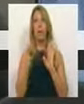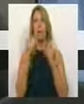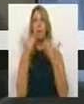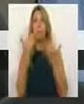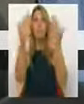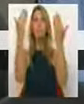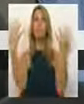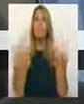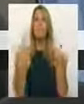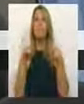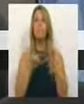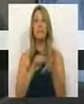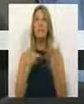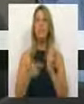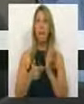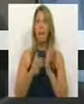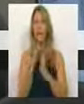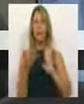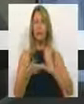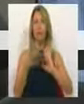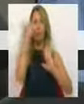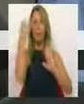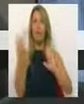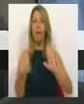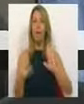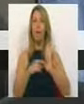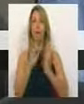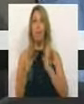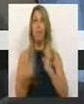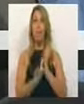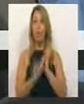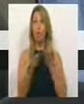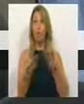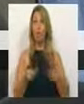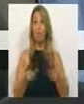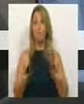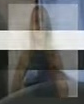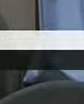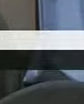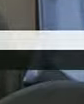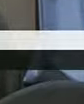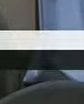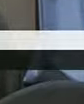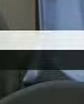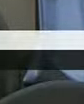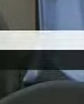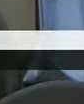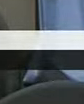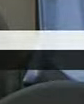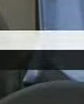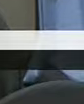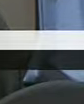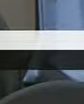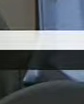saudamos de facto que também estas técnicas estejam aqui previstas nestas propostas que faz. Consideramos que